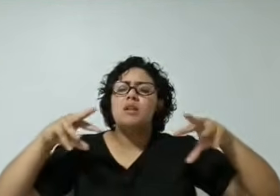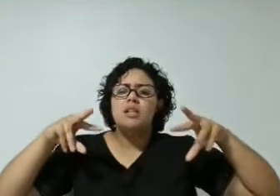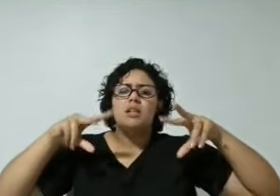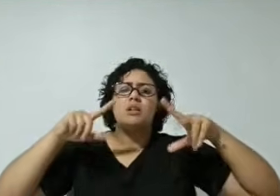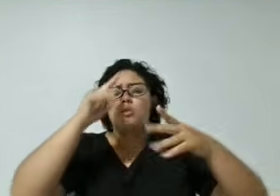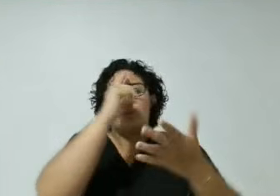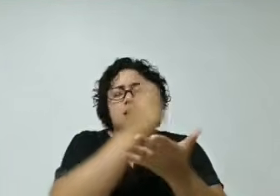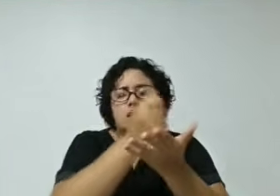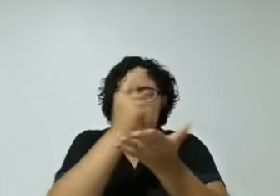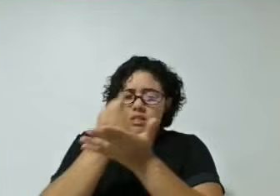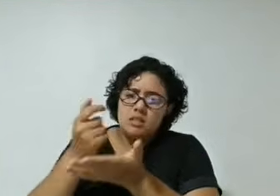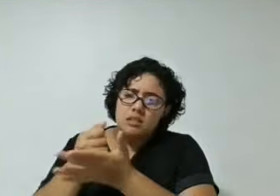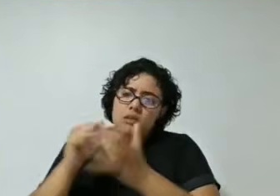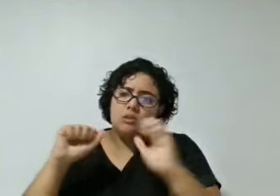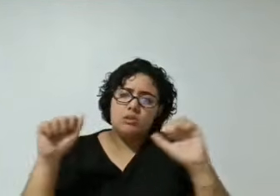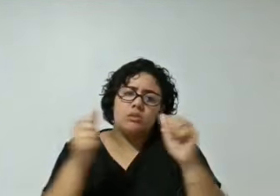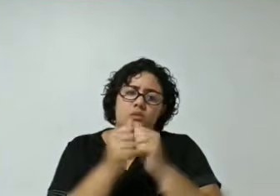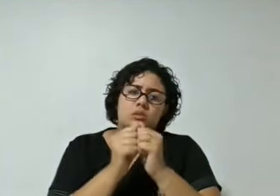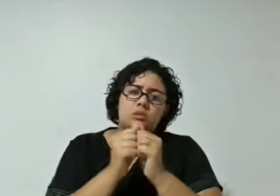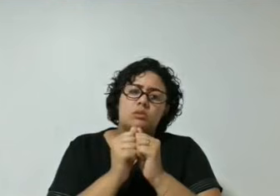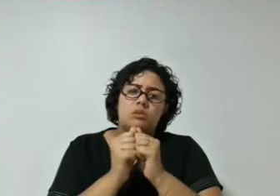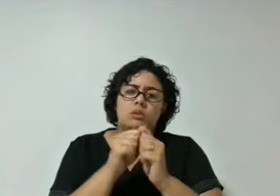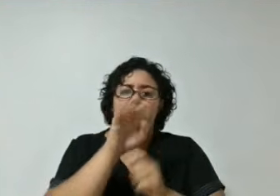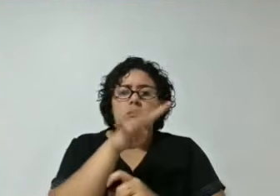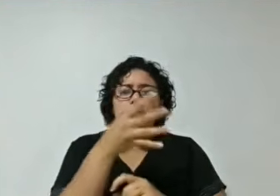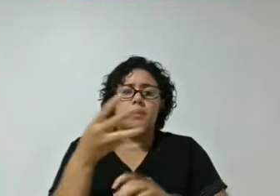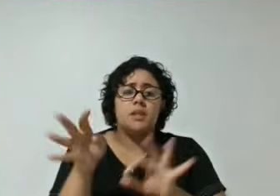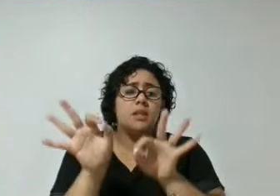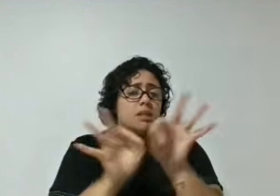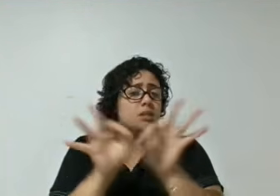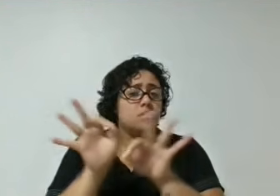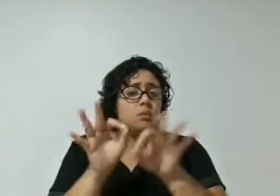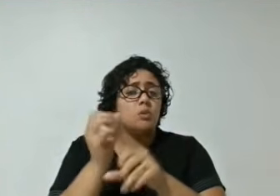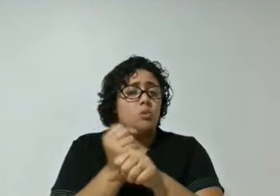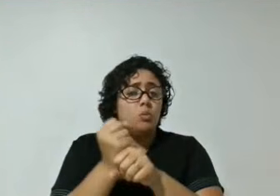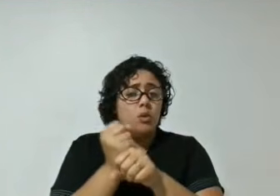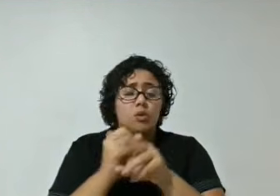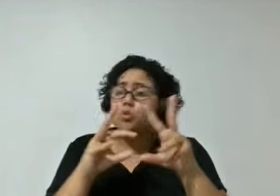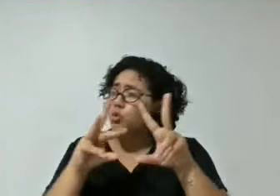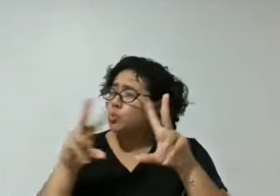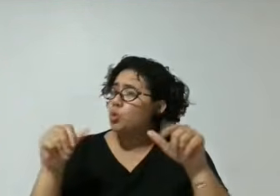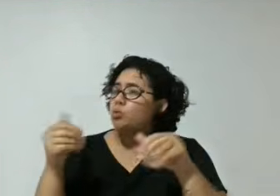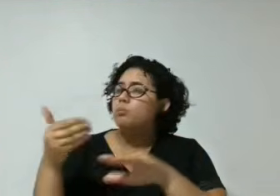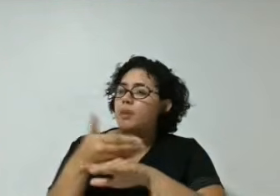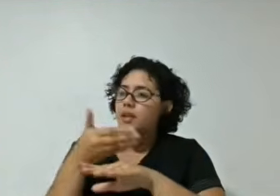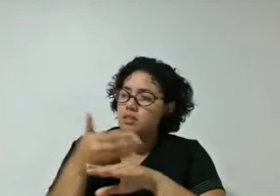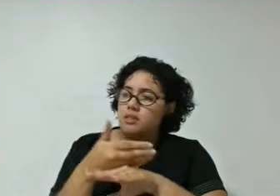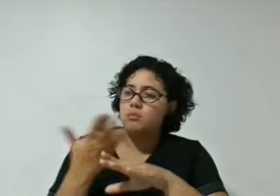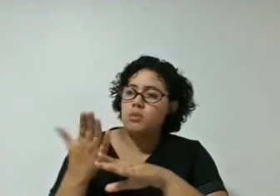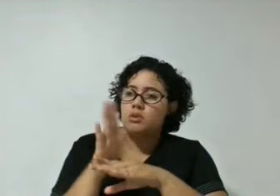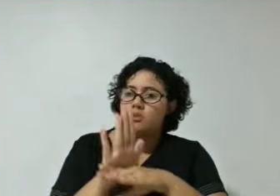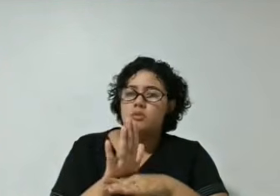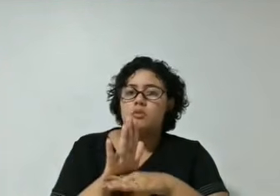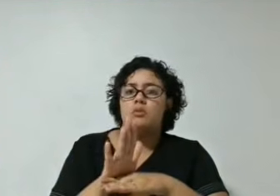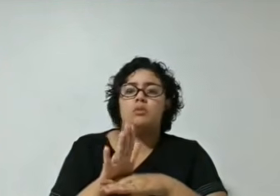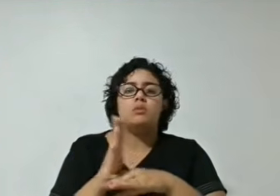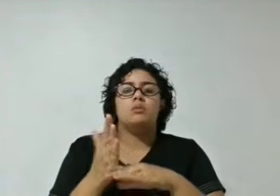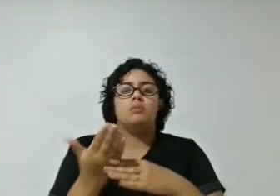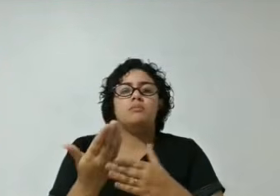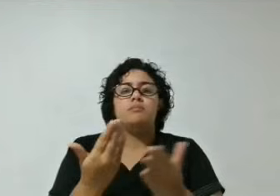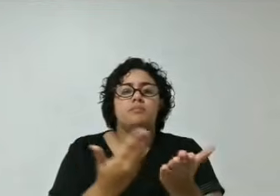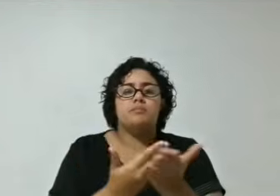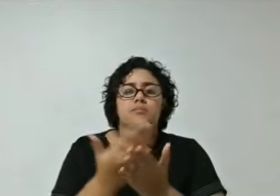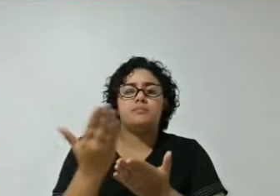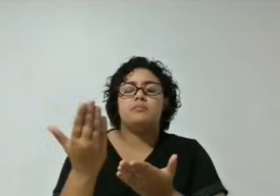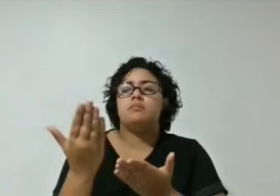decisões. Então, quando foi feito o planejamento do ano, todas as pessoas participaram, desde portaria, serviços